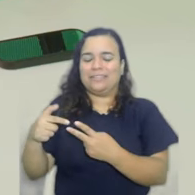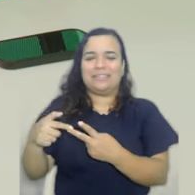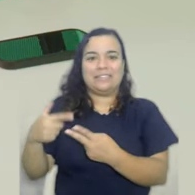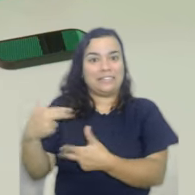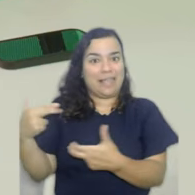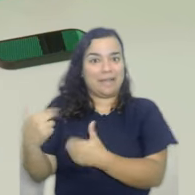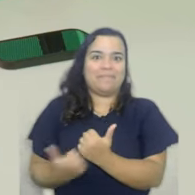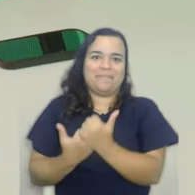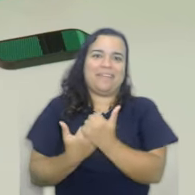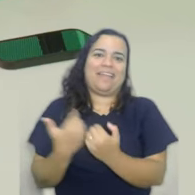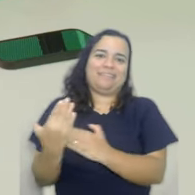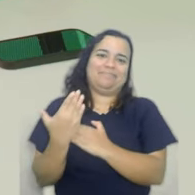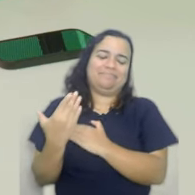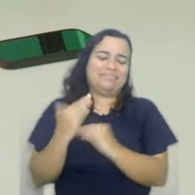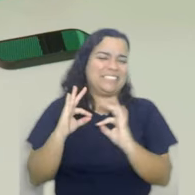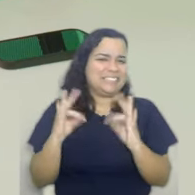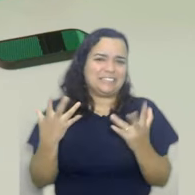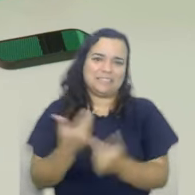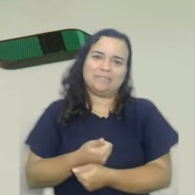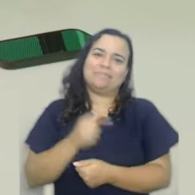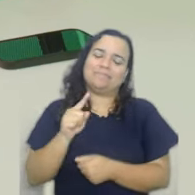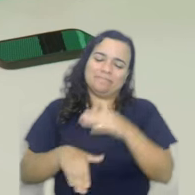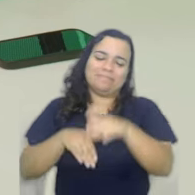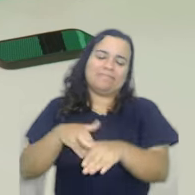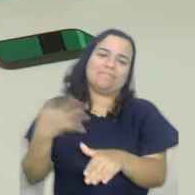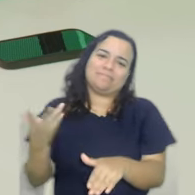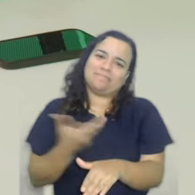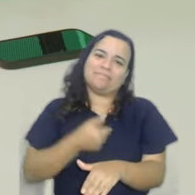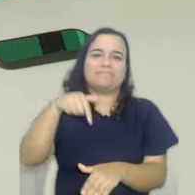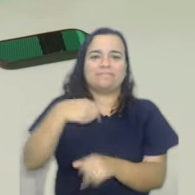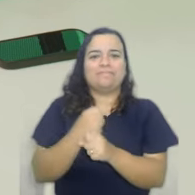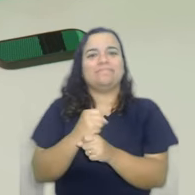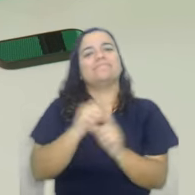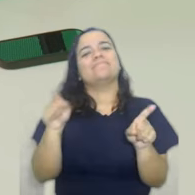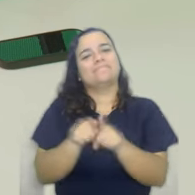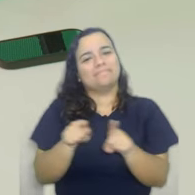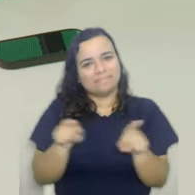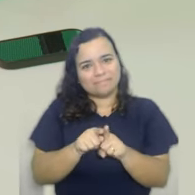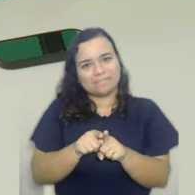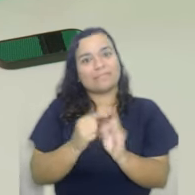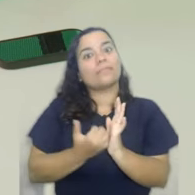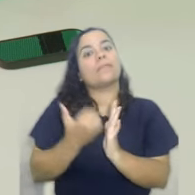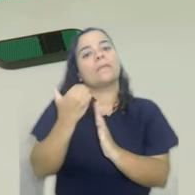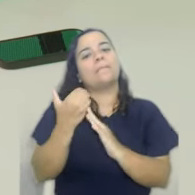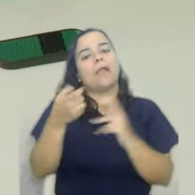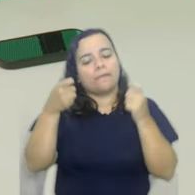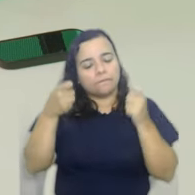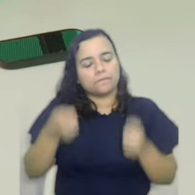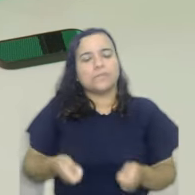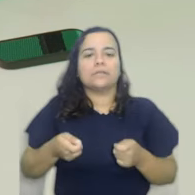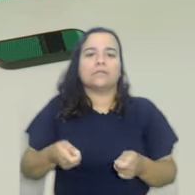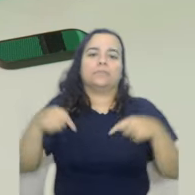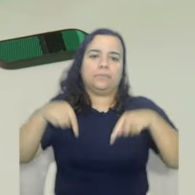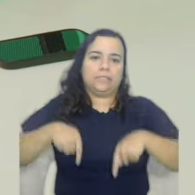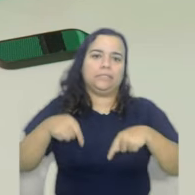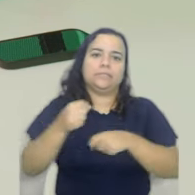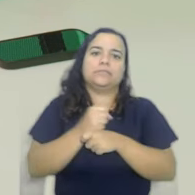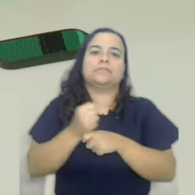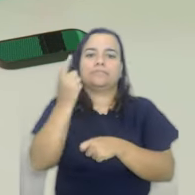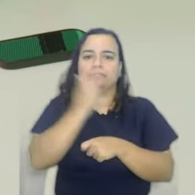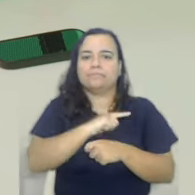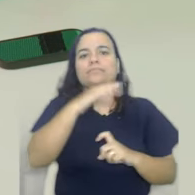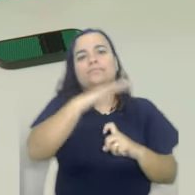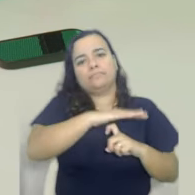nós é um belo passo a gente tá esse ano mais estabelecido com stand